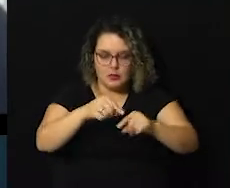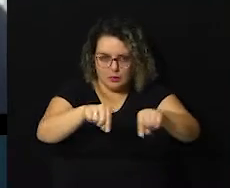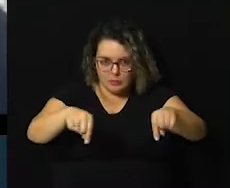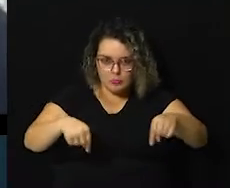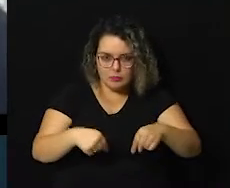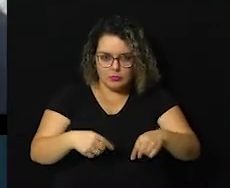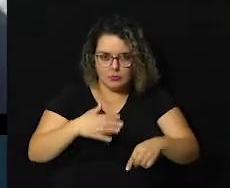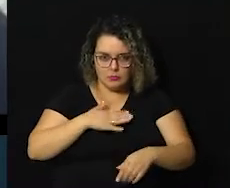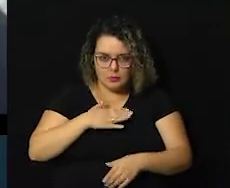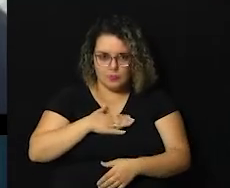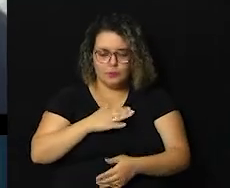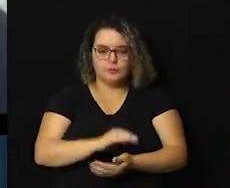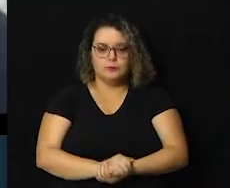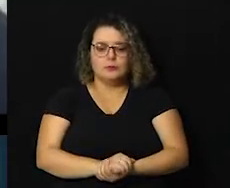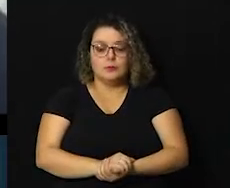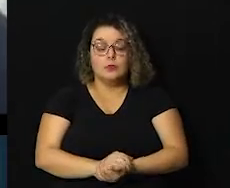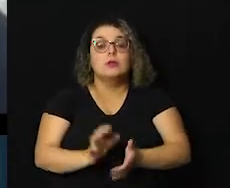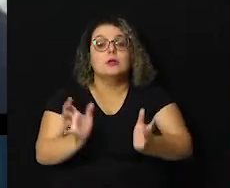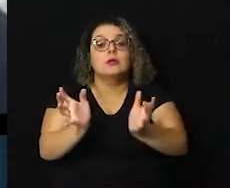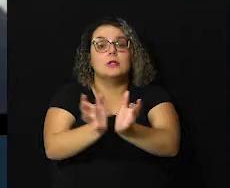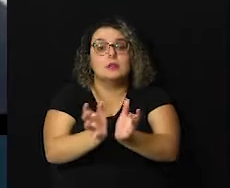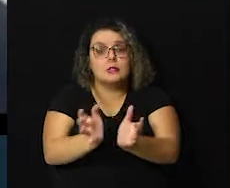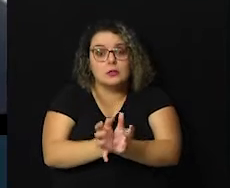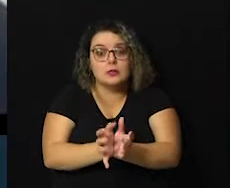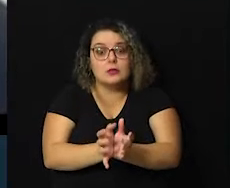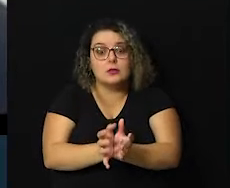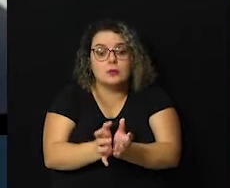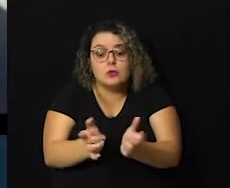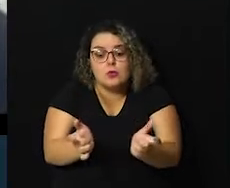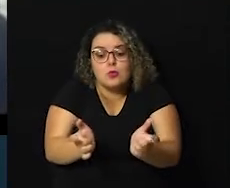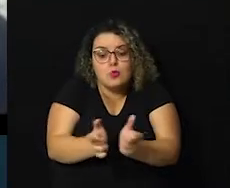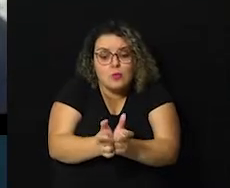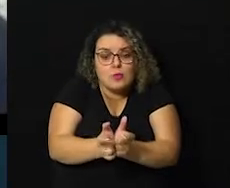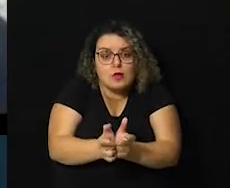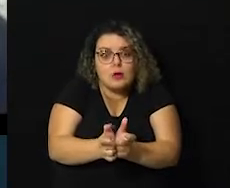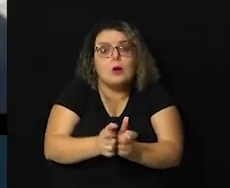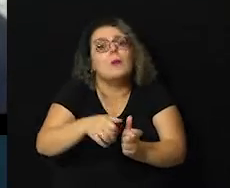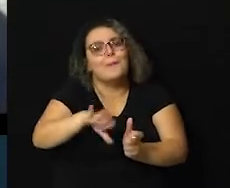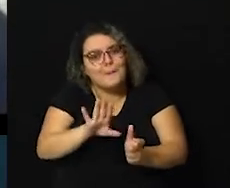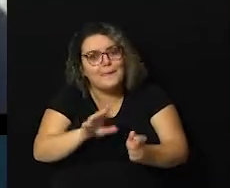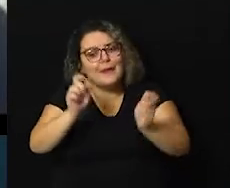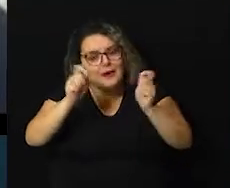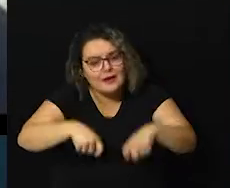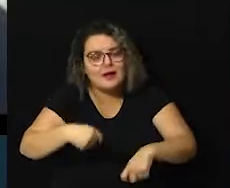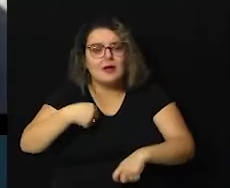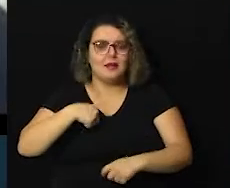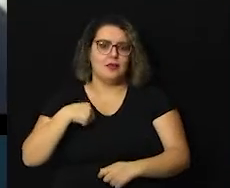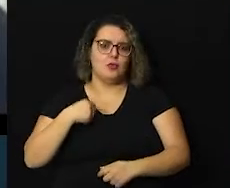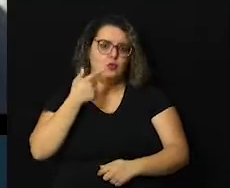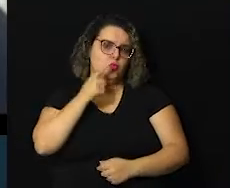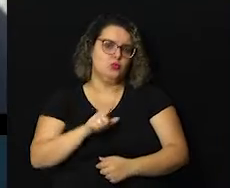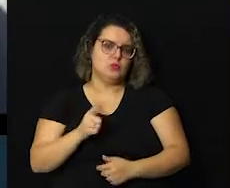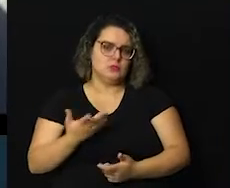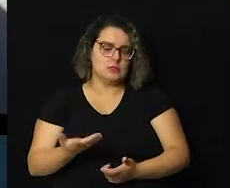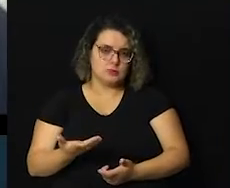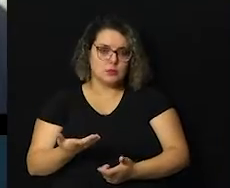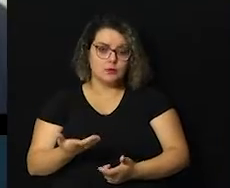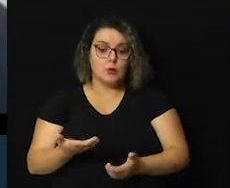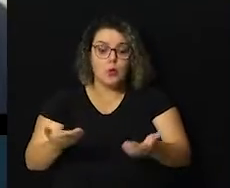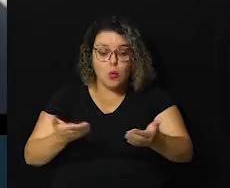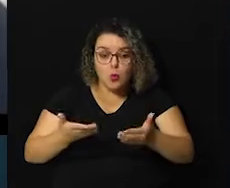fundo é um cômodo né E a equipe Por incrível que pareça quanto a equipe é mais resistente eu sou